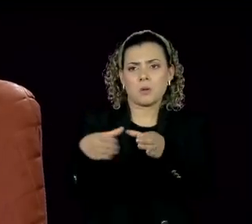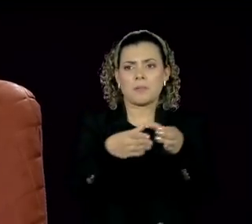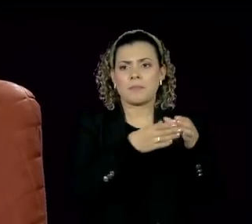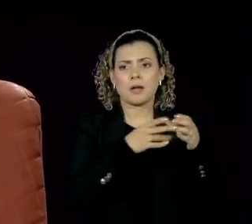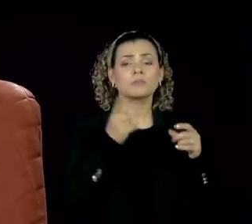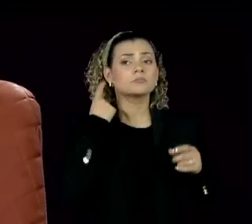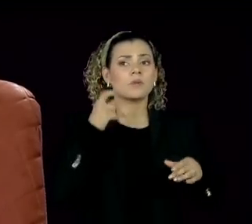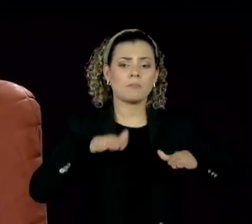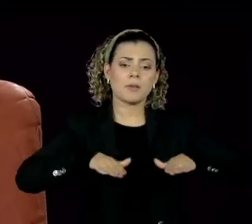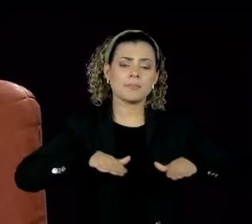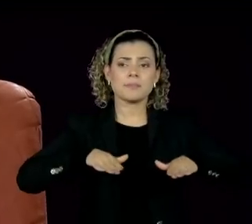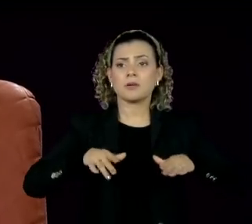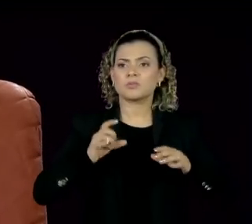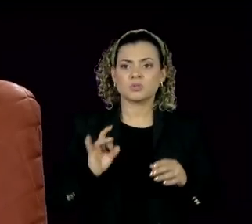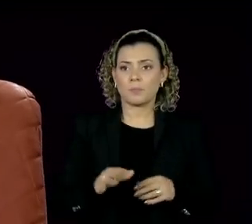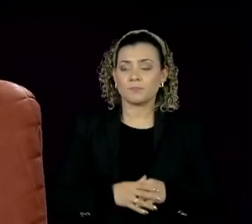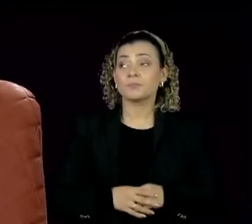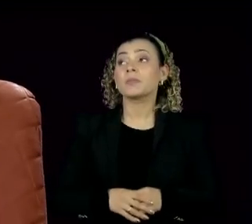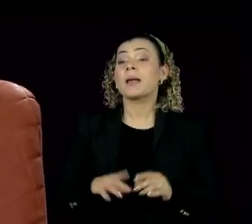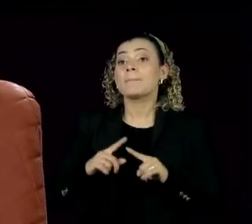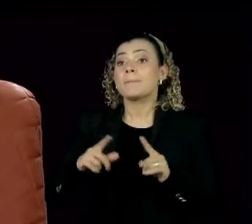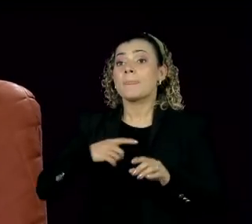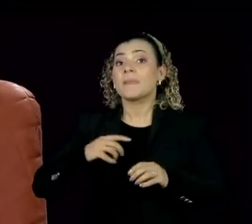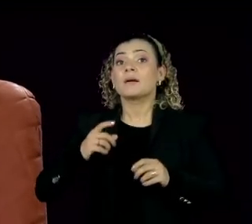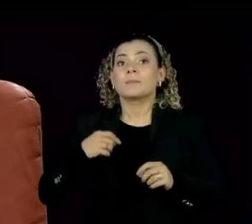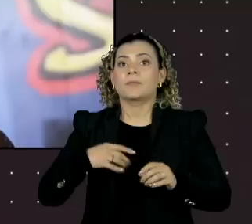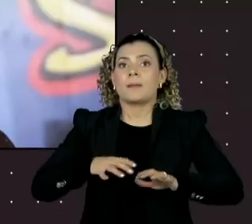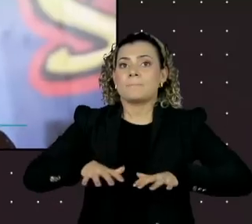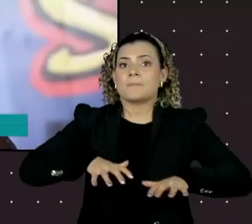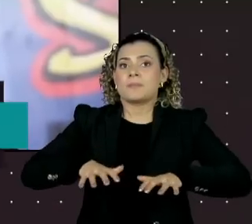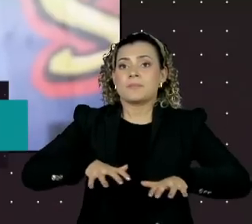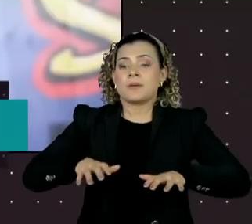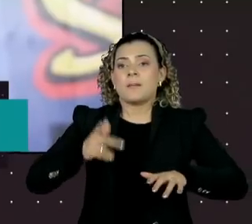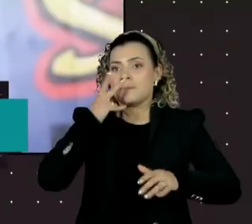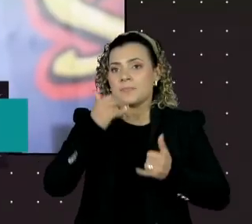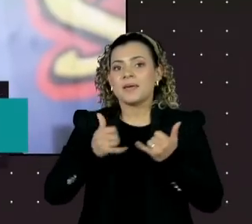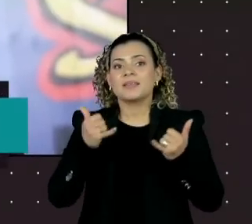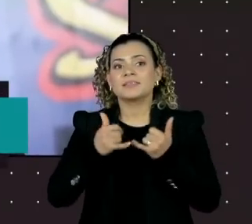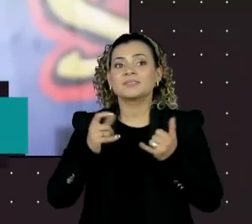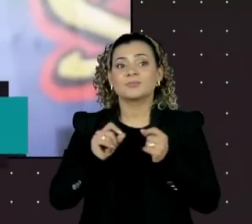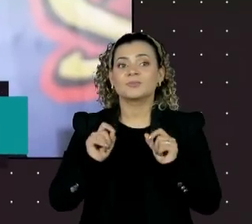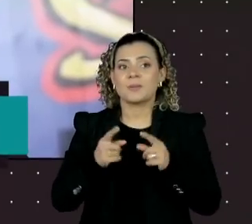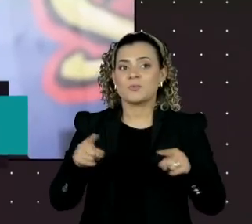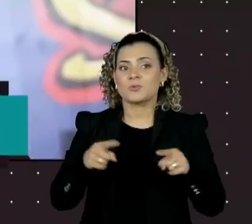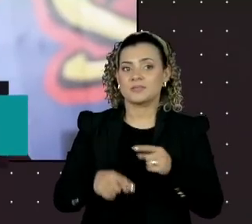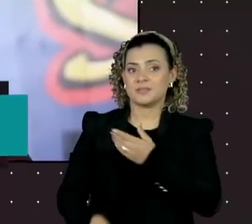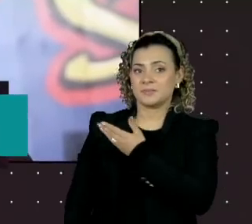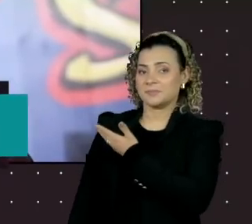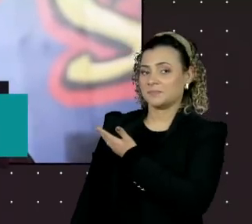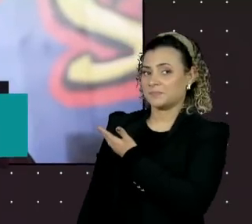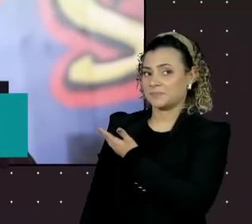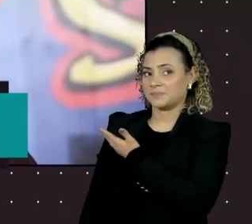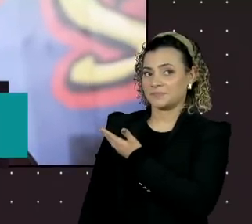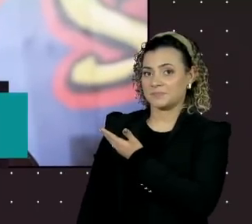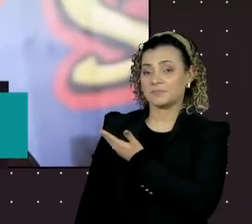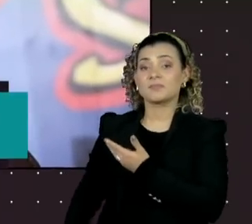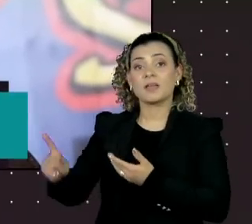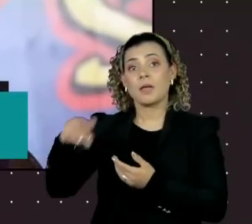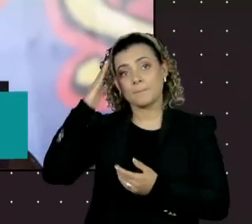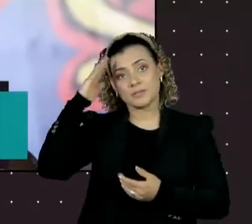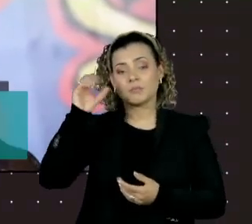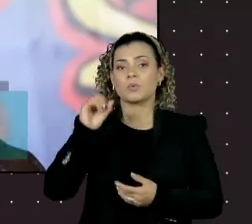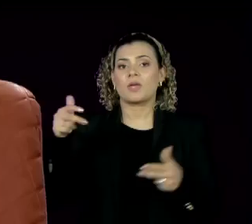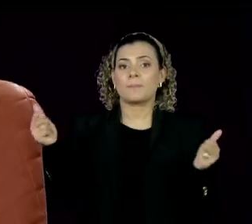som, né? As batidas eram muito em cima do África Bambata, de uma música chamada Planet Rock, que é o pai do hip hop, que eu